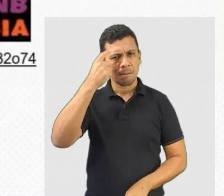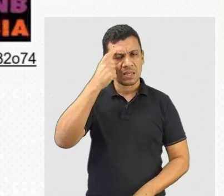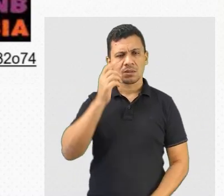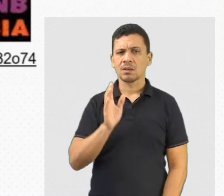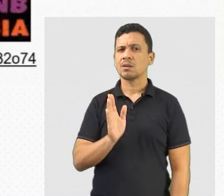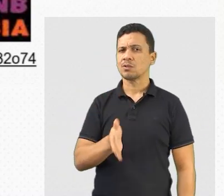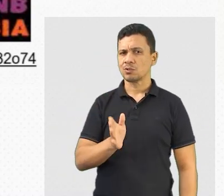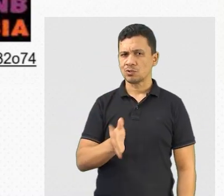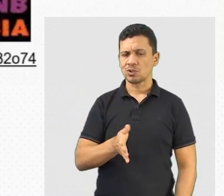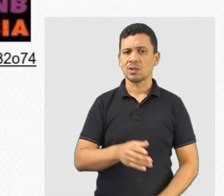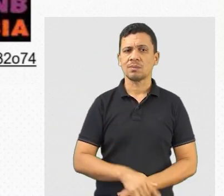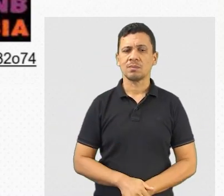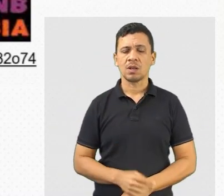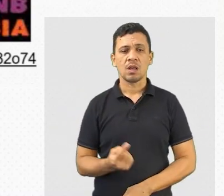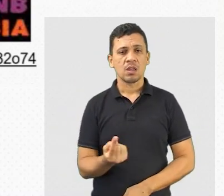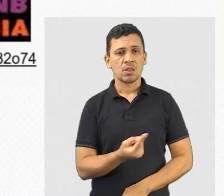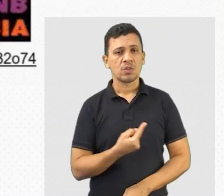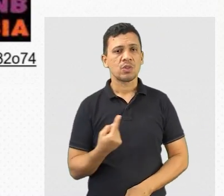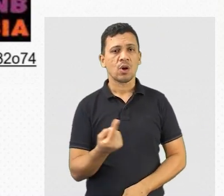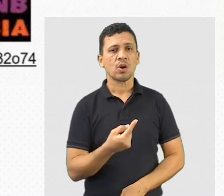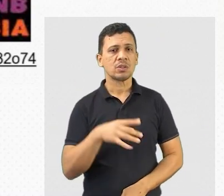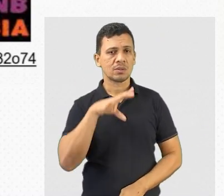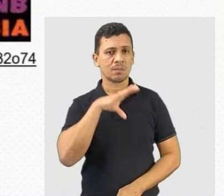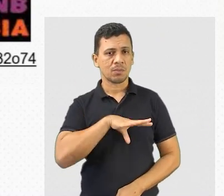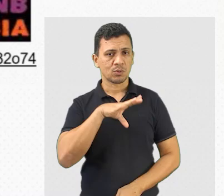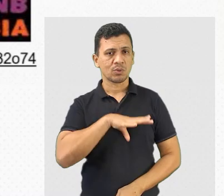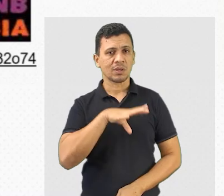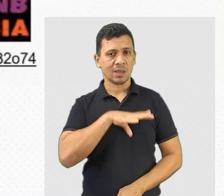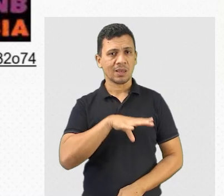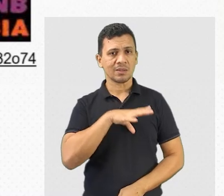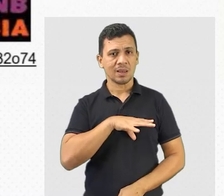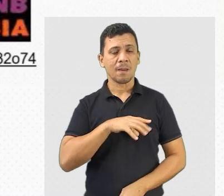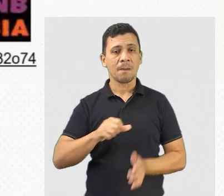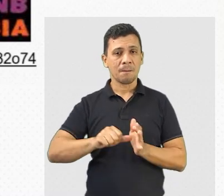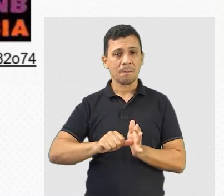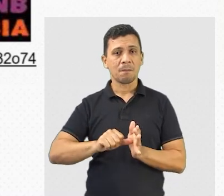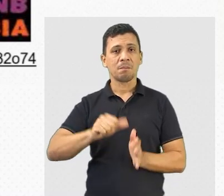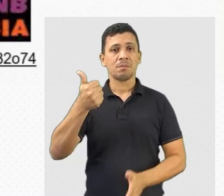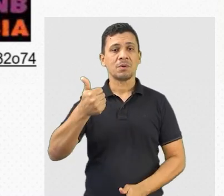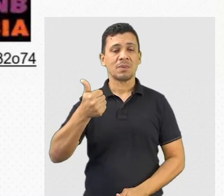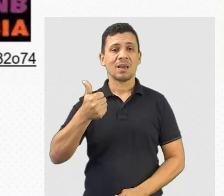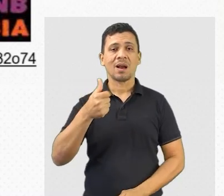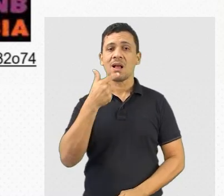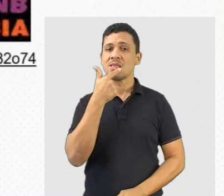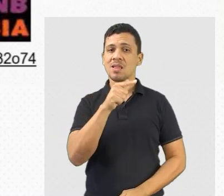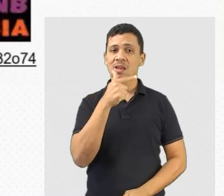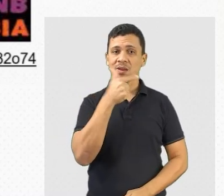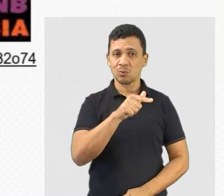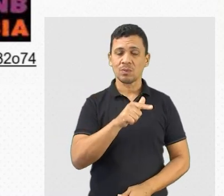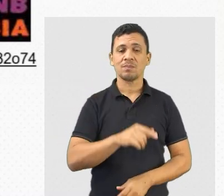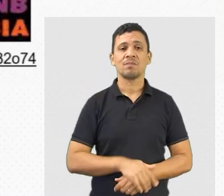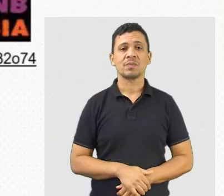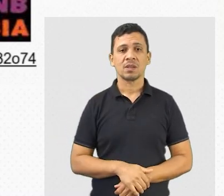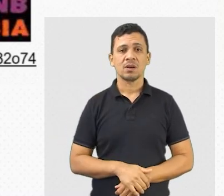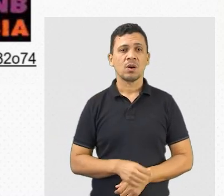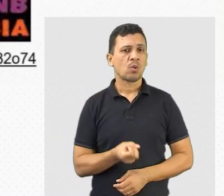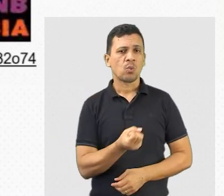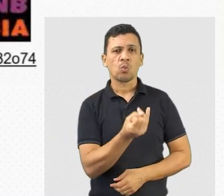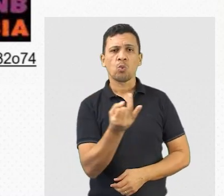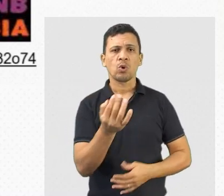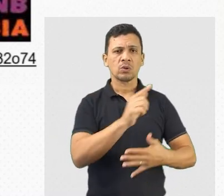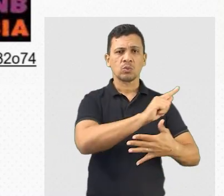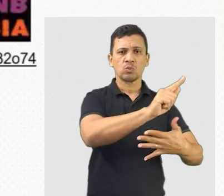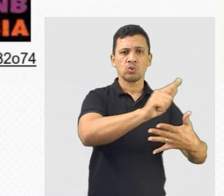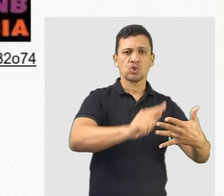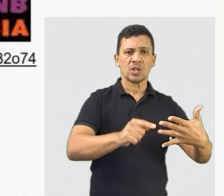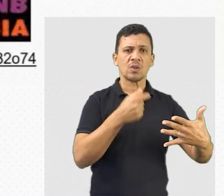mesmo nós, utilizando a língua portuguesa como nossa língua materna, quantos gêneros nós incorporamos